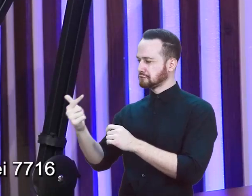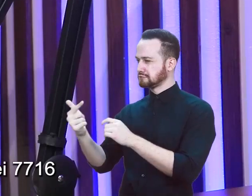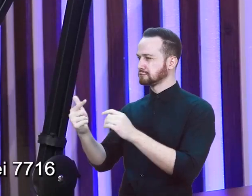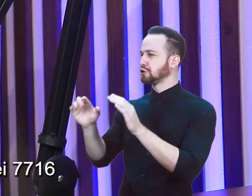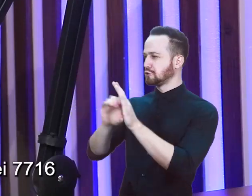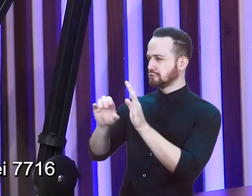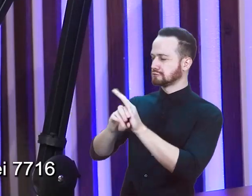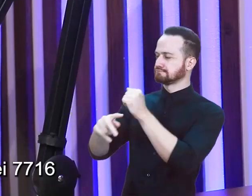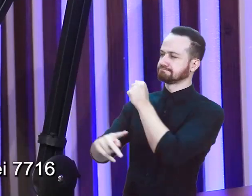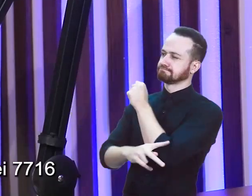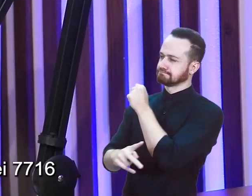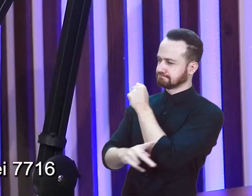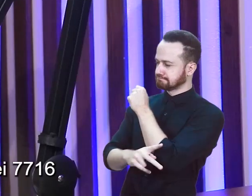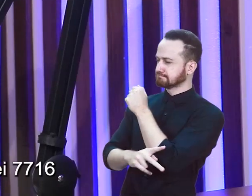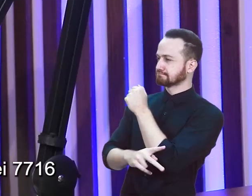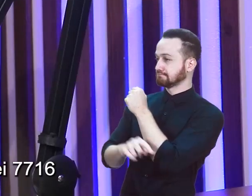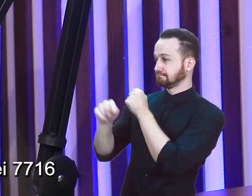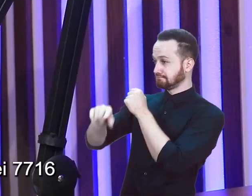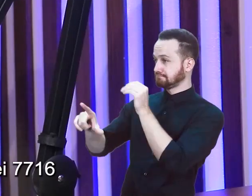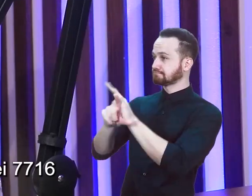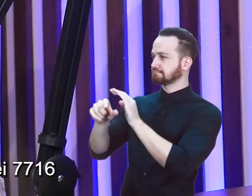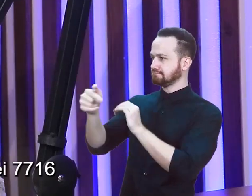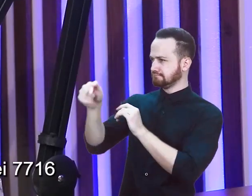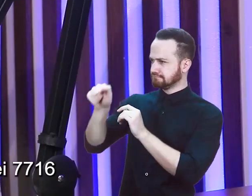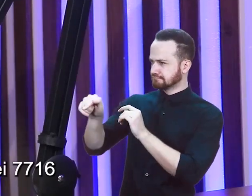do Código Penal, e é a Lei